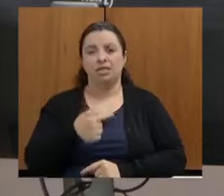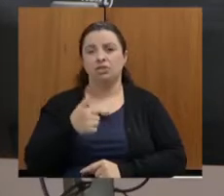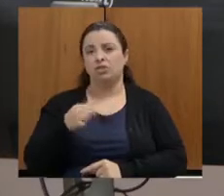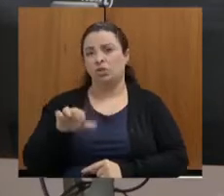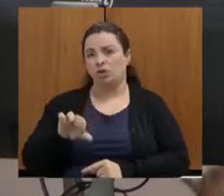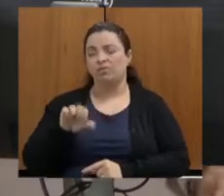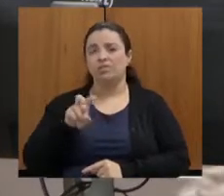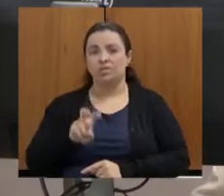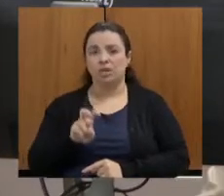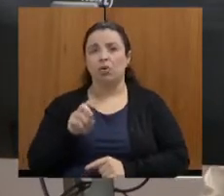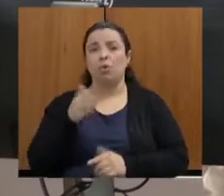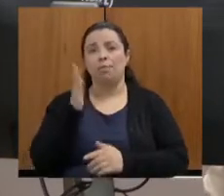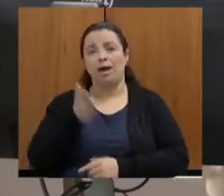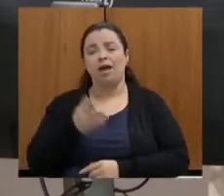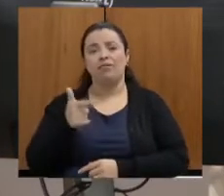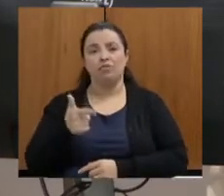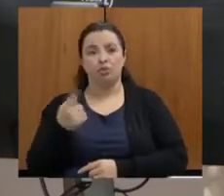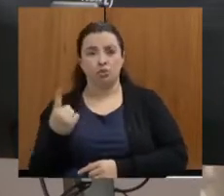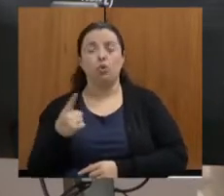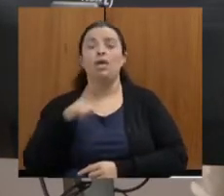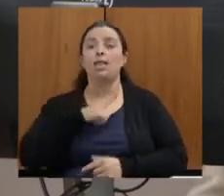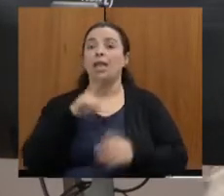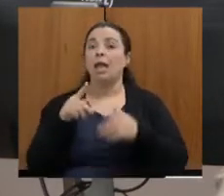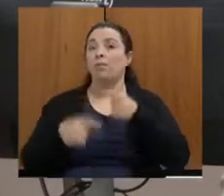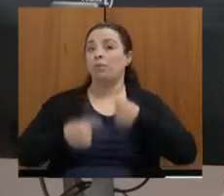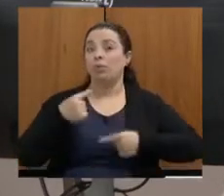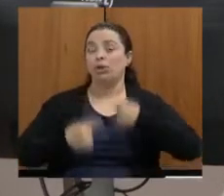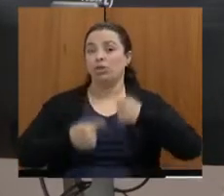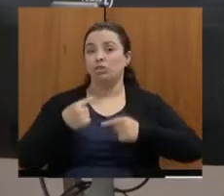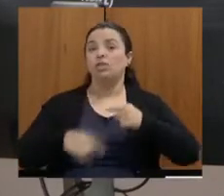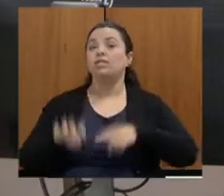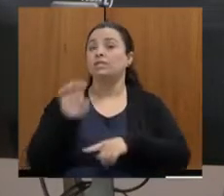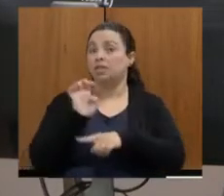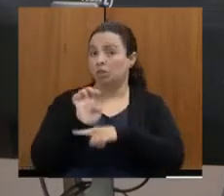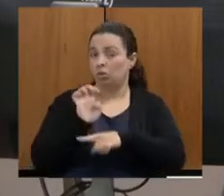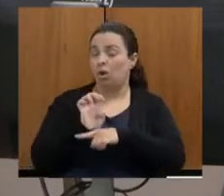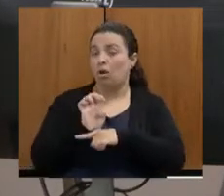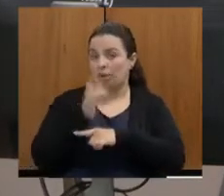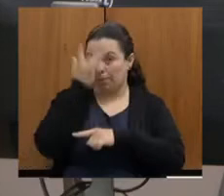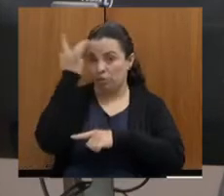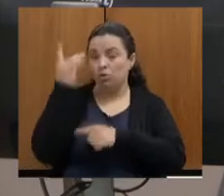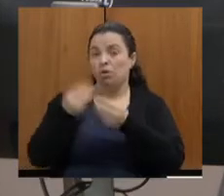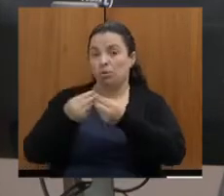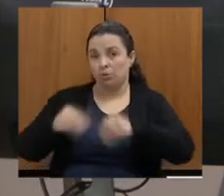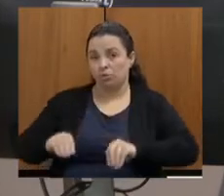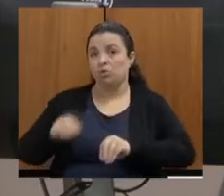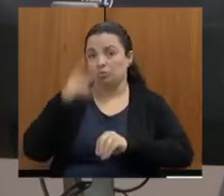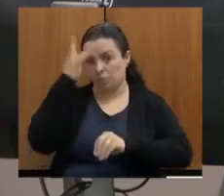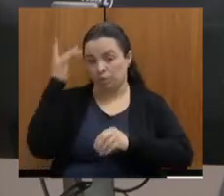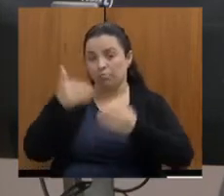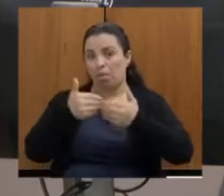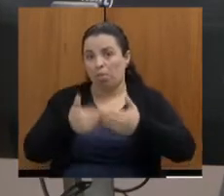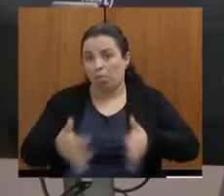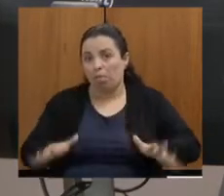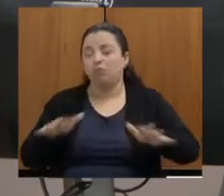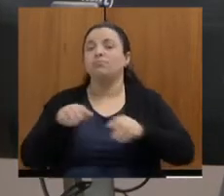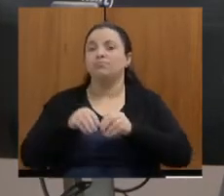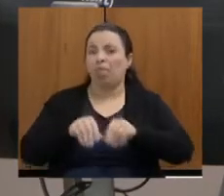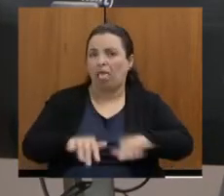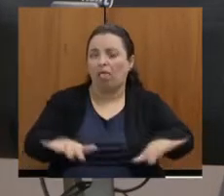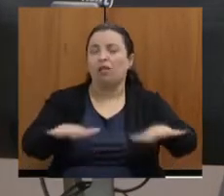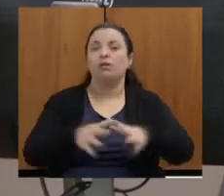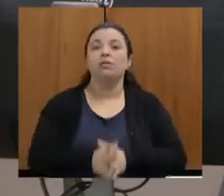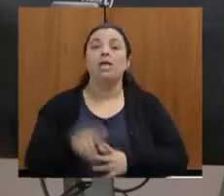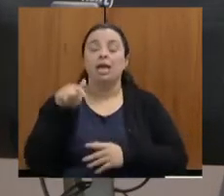que institui a política estadual dos atingidos por barragens esta reunião está sendo transmitido ao vivo pelo Portal da